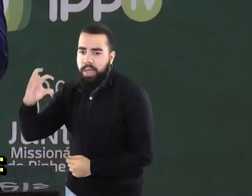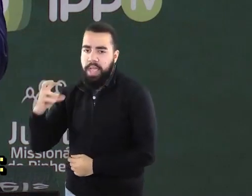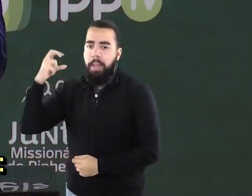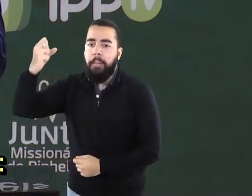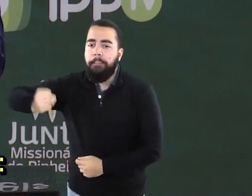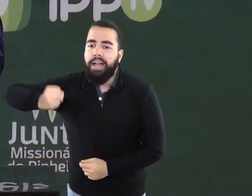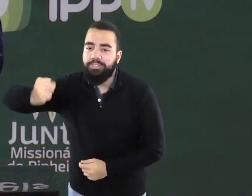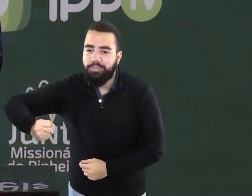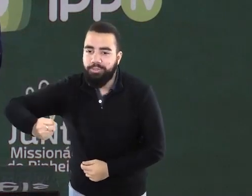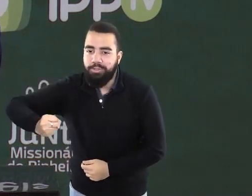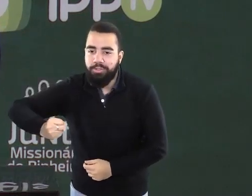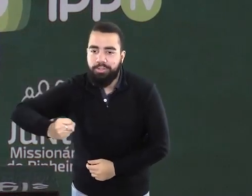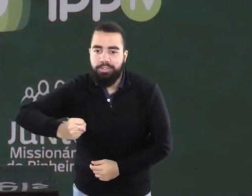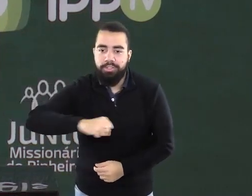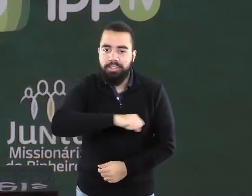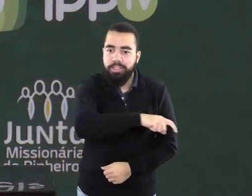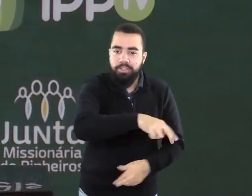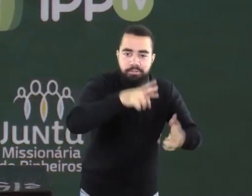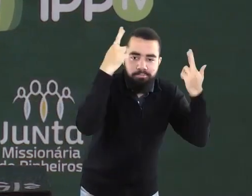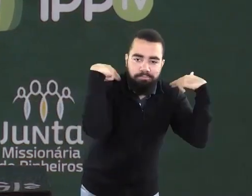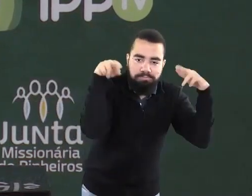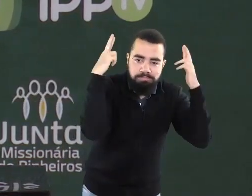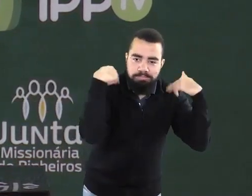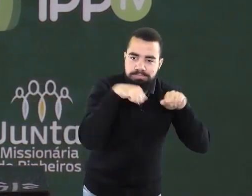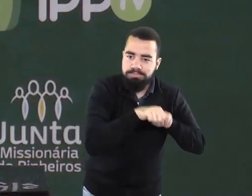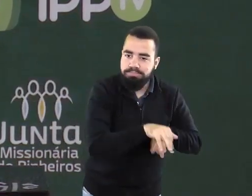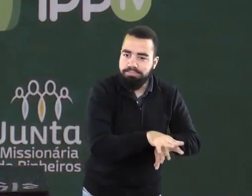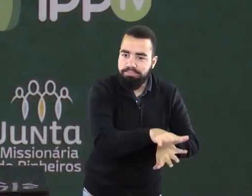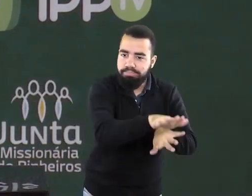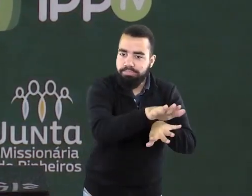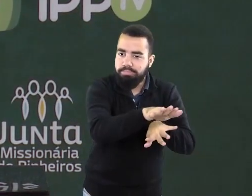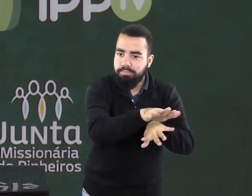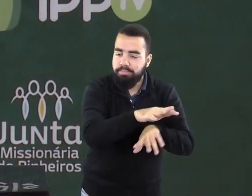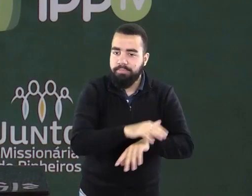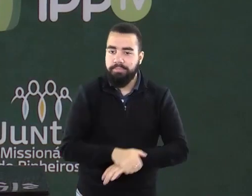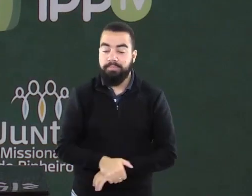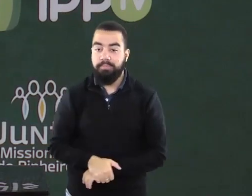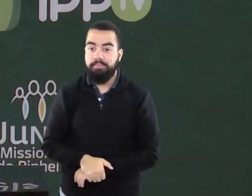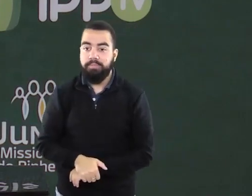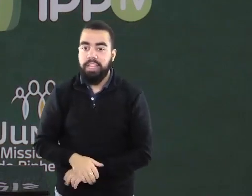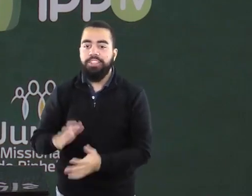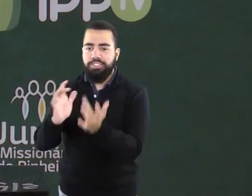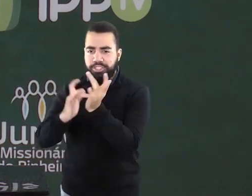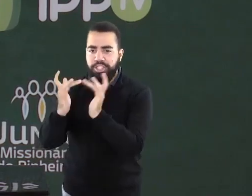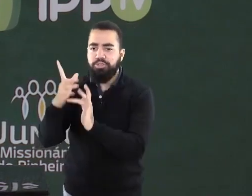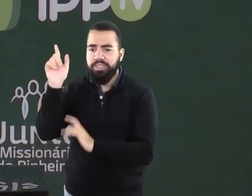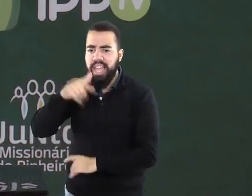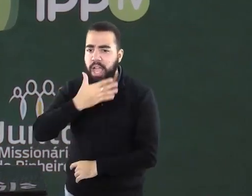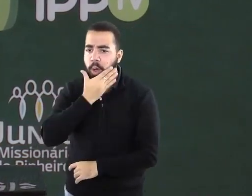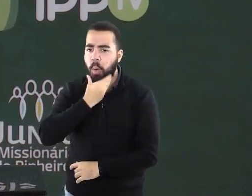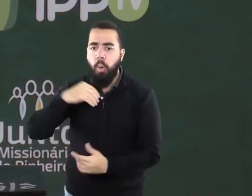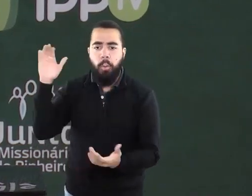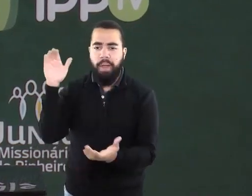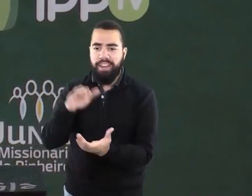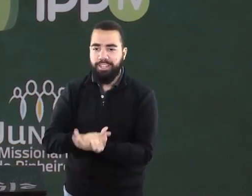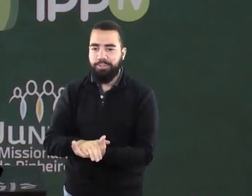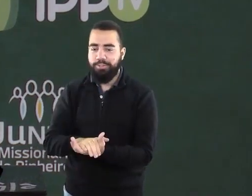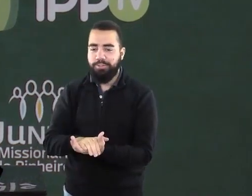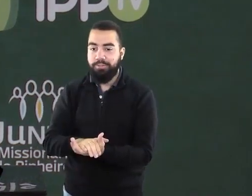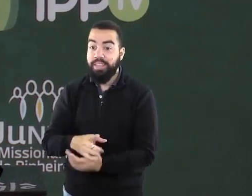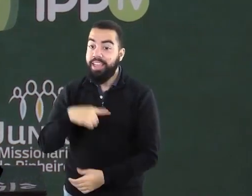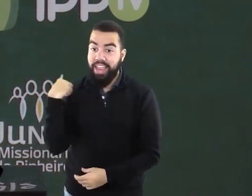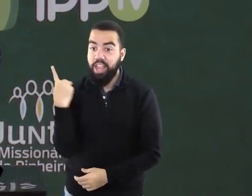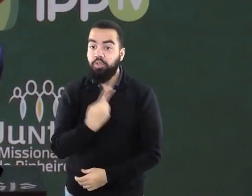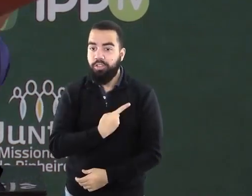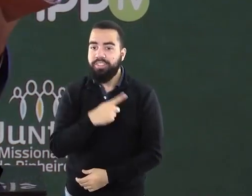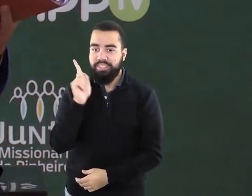eloquente do que esta, marido e mulher. Cristo é o marido, nós somos a mulher. E